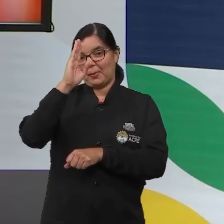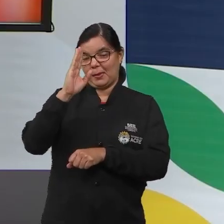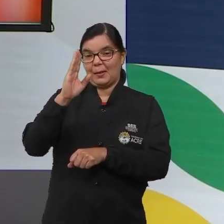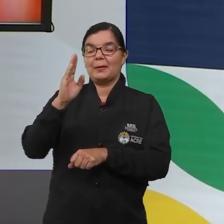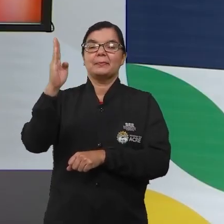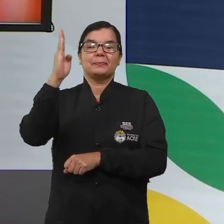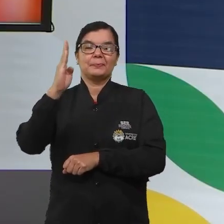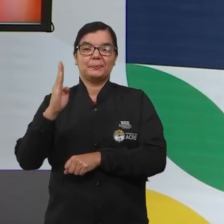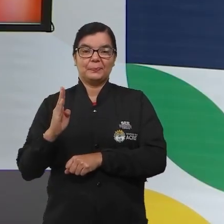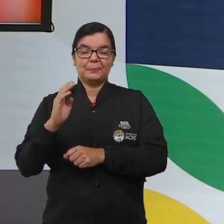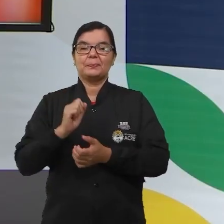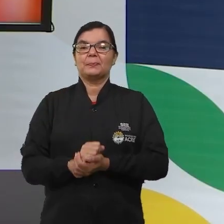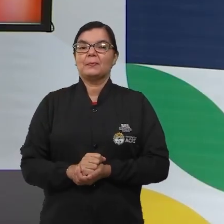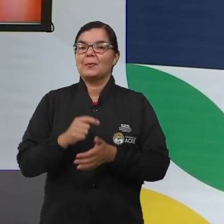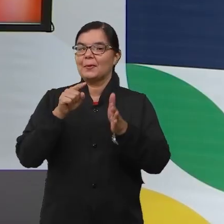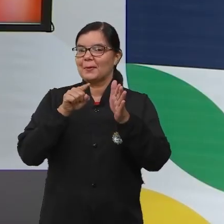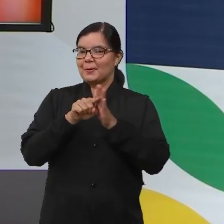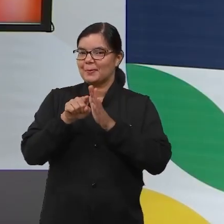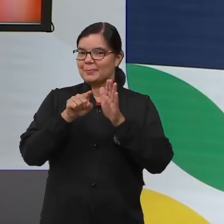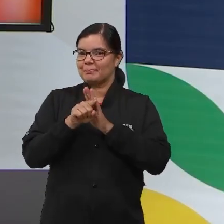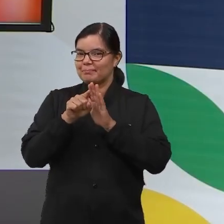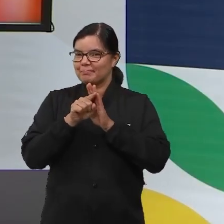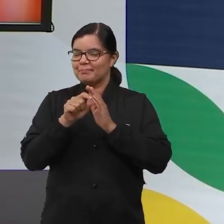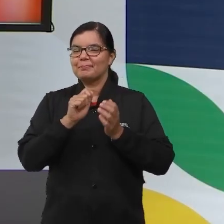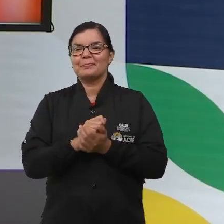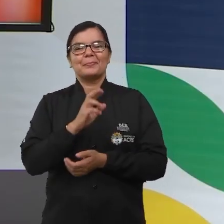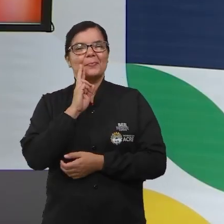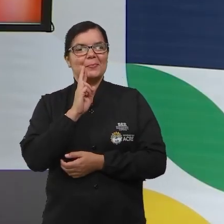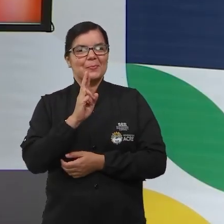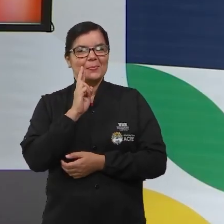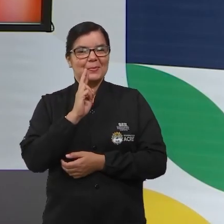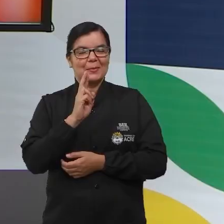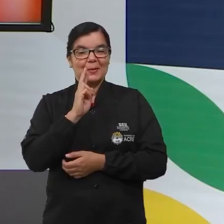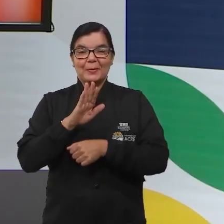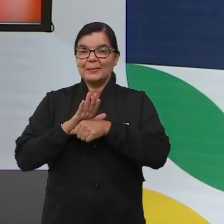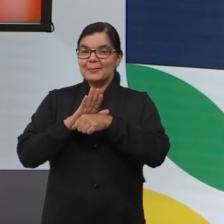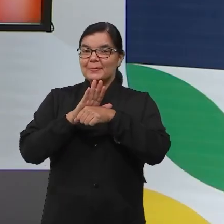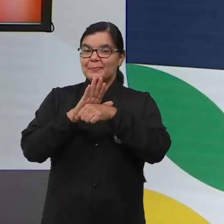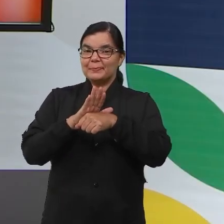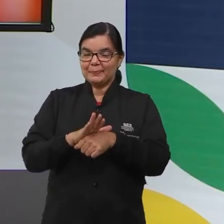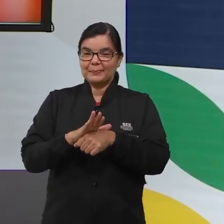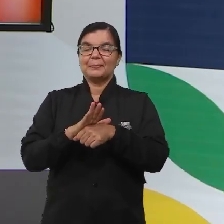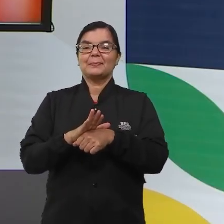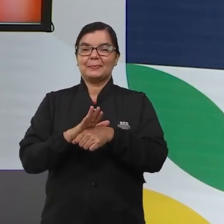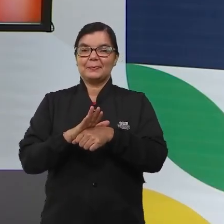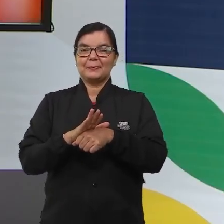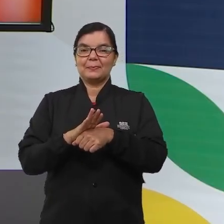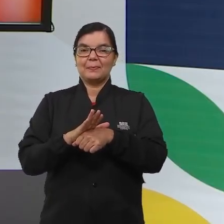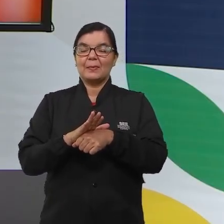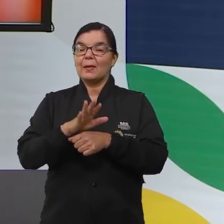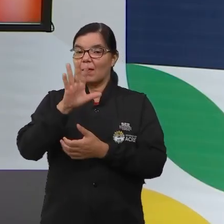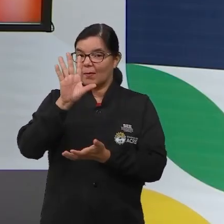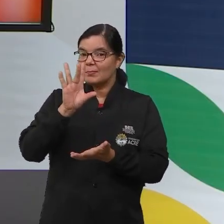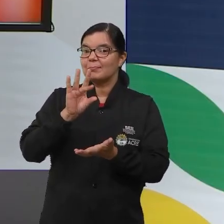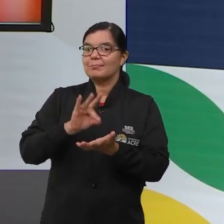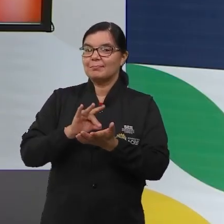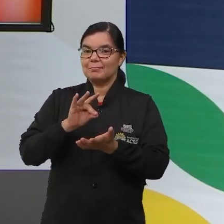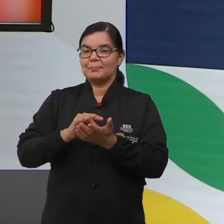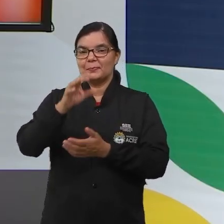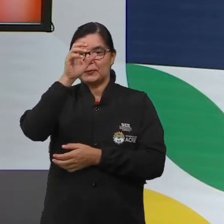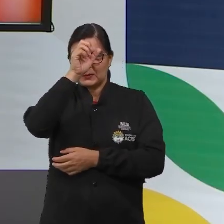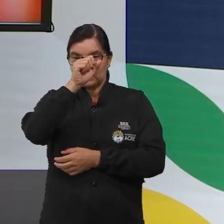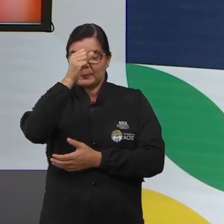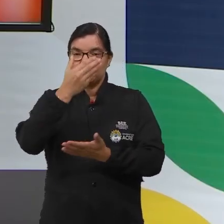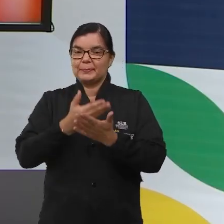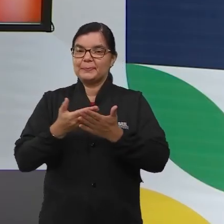cinema brasileiro. Tem uma perguntinha para você responder para ajudar a confirmar um pouco da aprendizagem